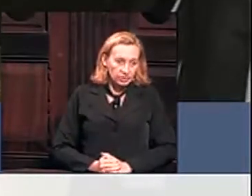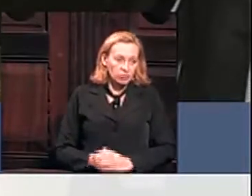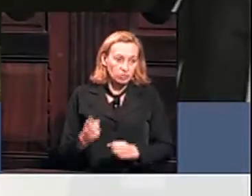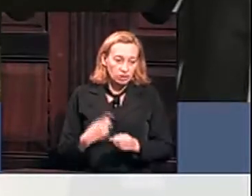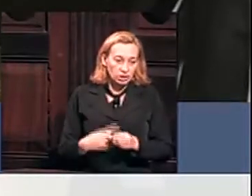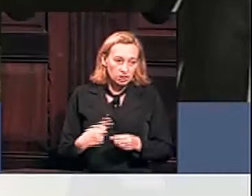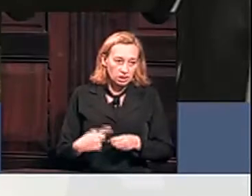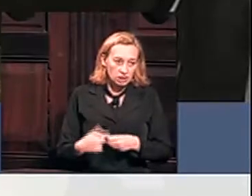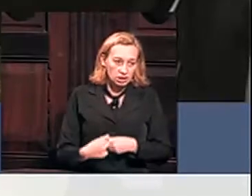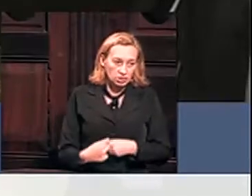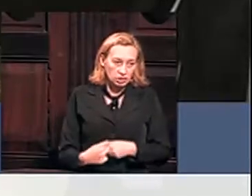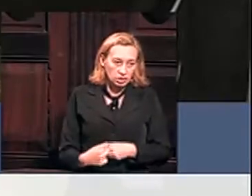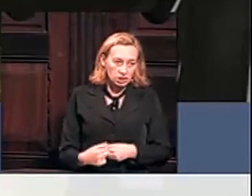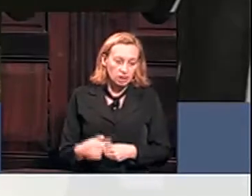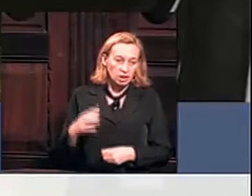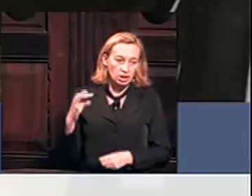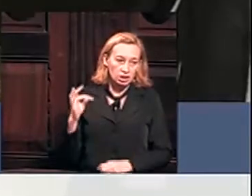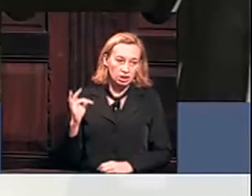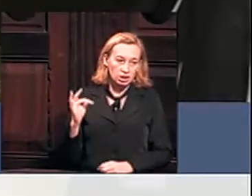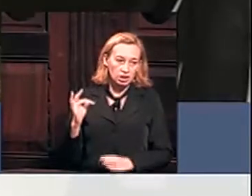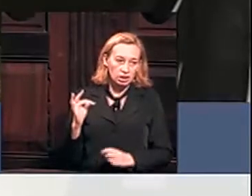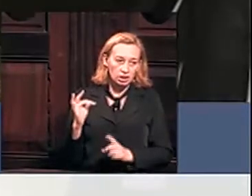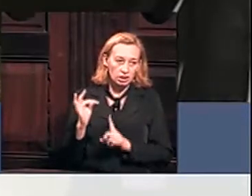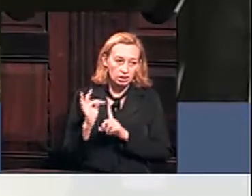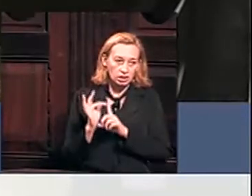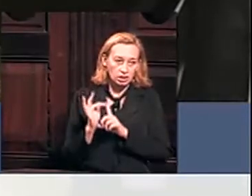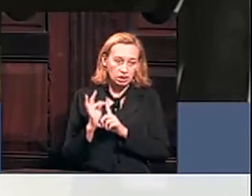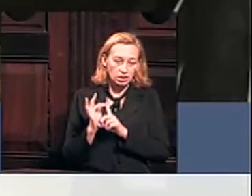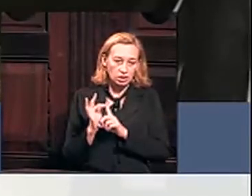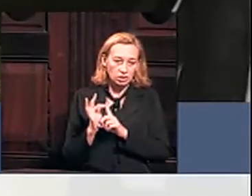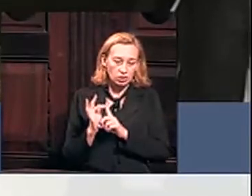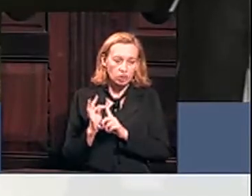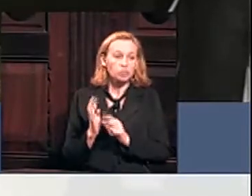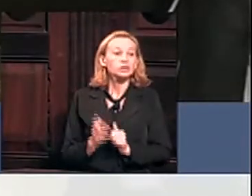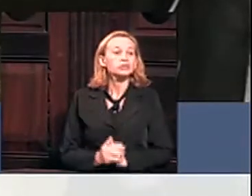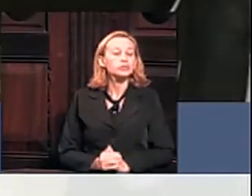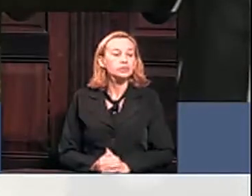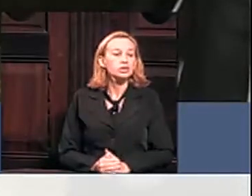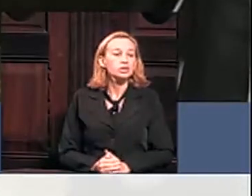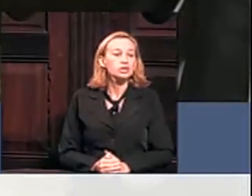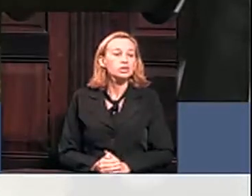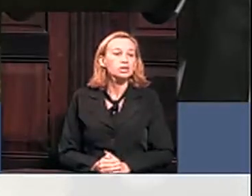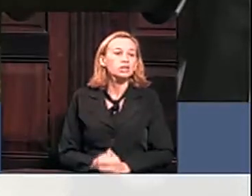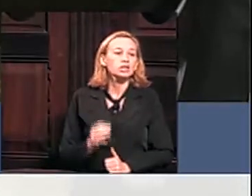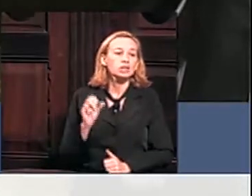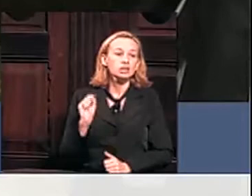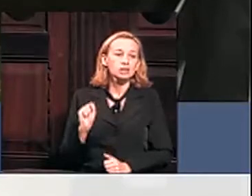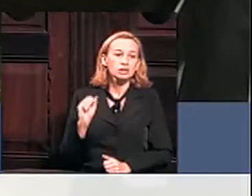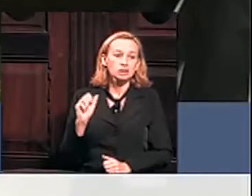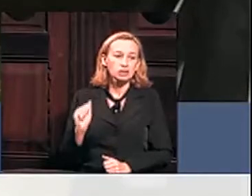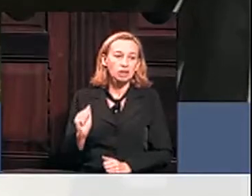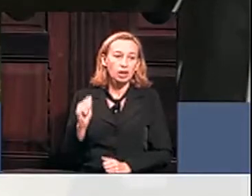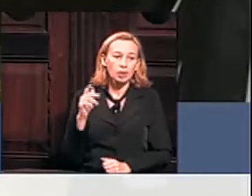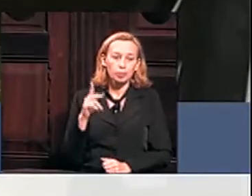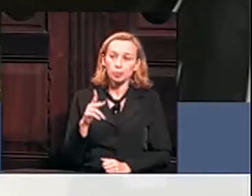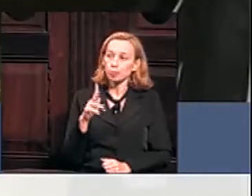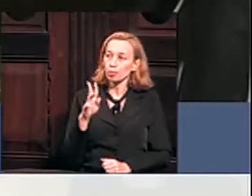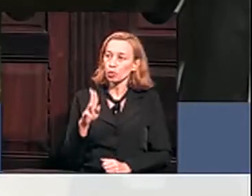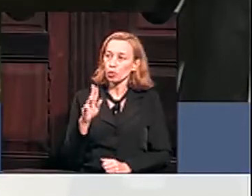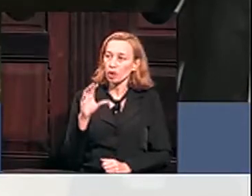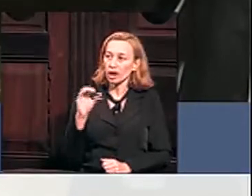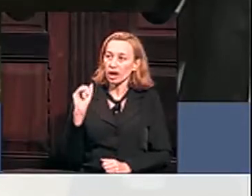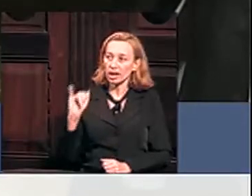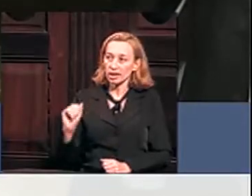Sumidouro e de Teresópolis, que se afastaram da história, a disputa só ficou mesmo entre Sapucaia e São José do Vale do Rio Preto. Nada